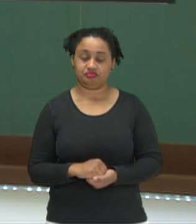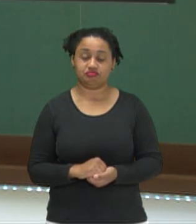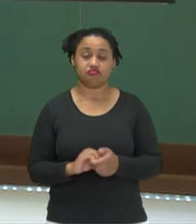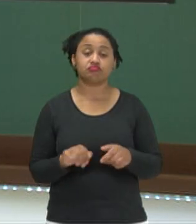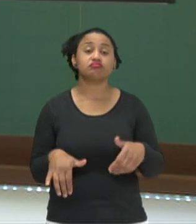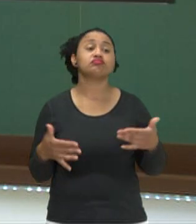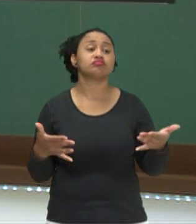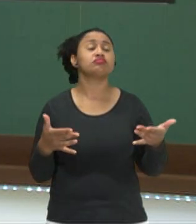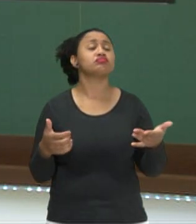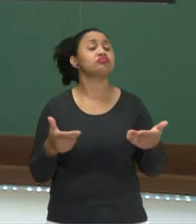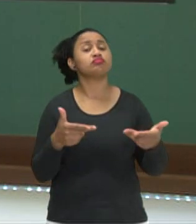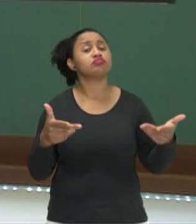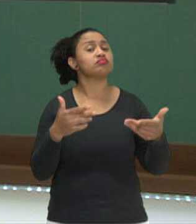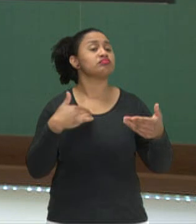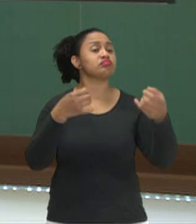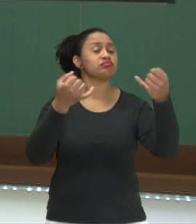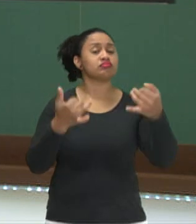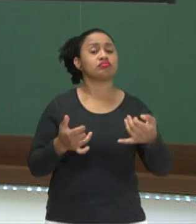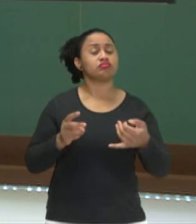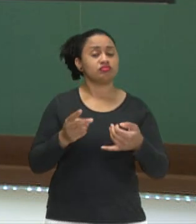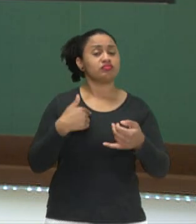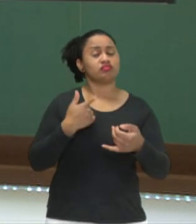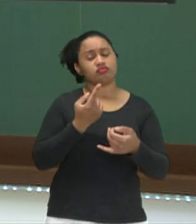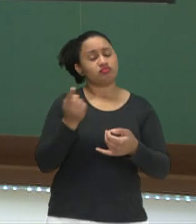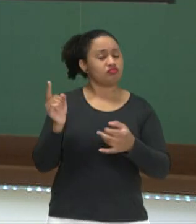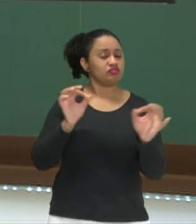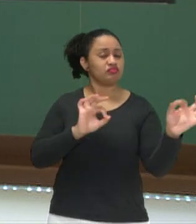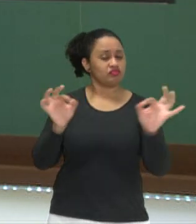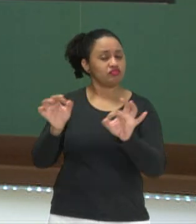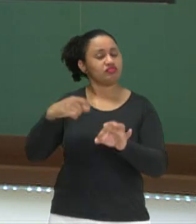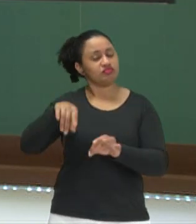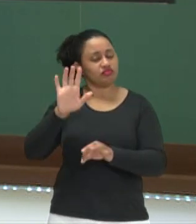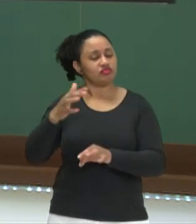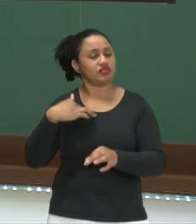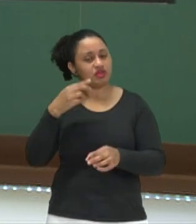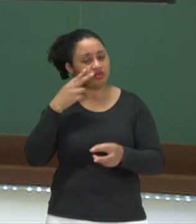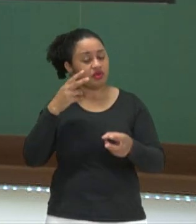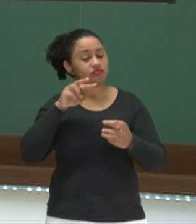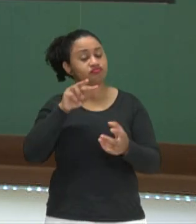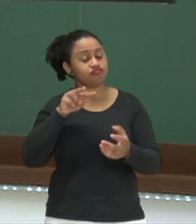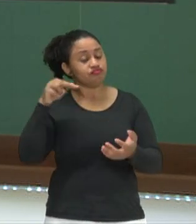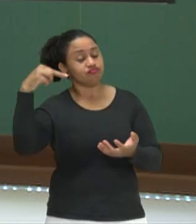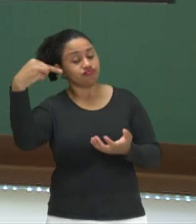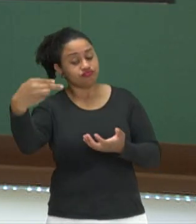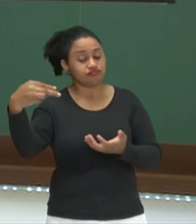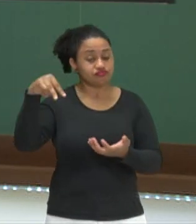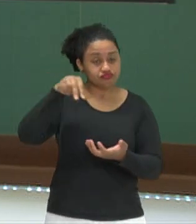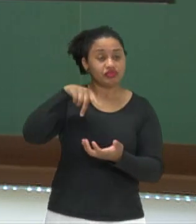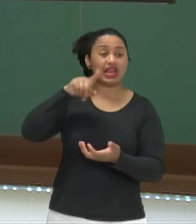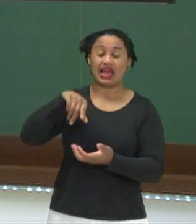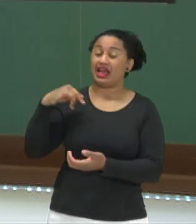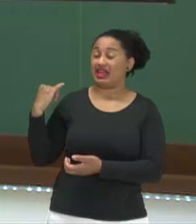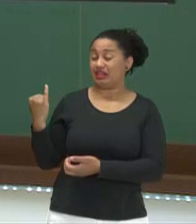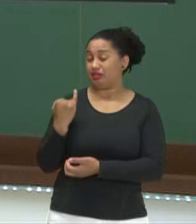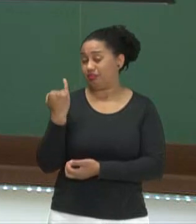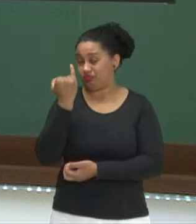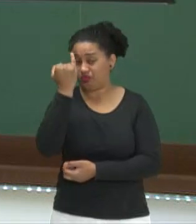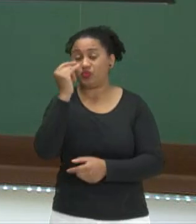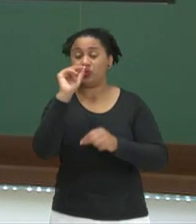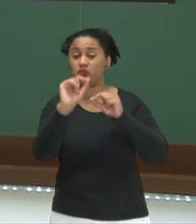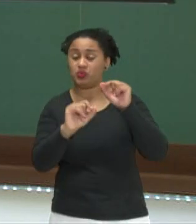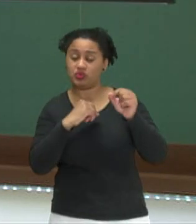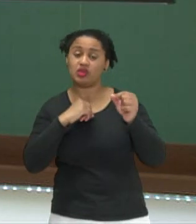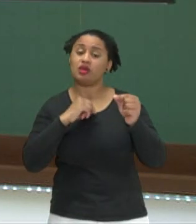Bem, pessoal, uma coisa que eu sempre falo nos outros vídeos, vocês já estão acostumados, visão espacial é fundamental. Para a maioria